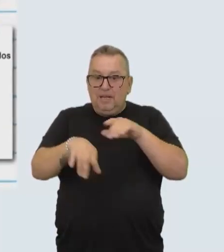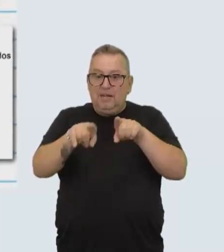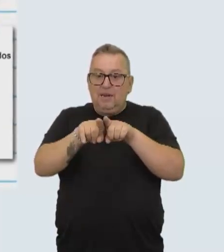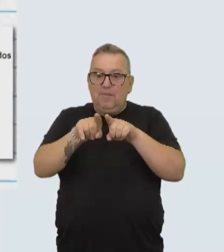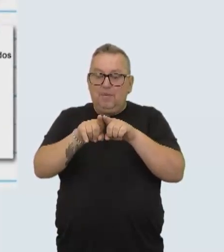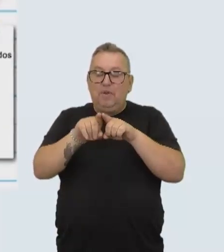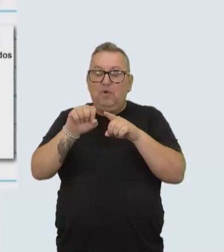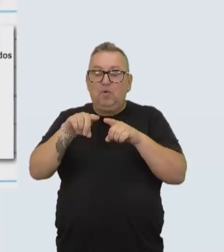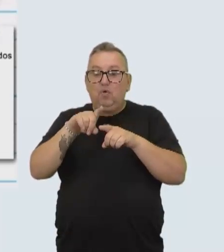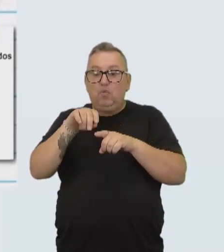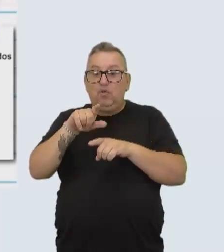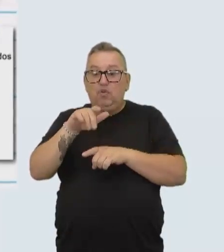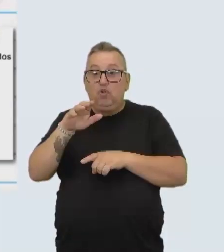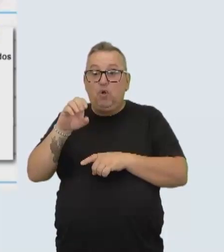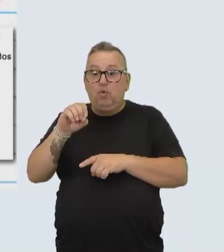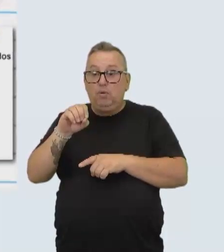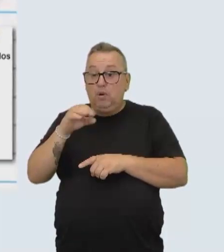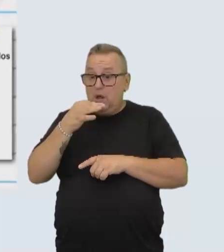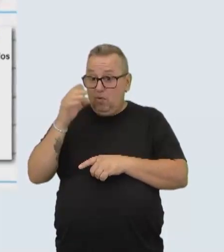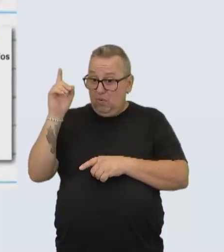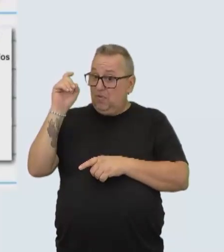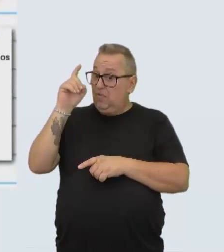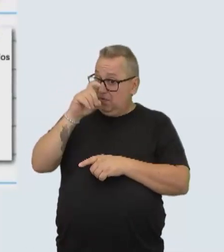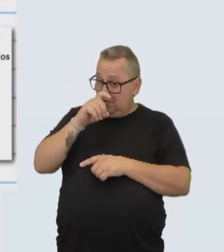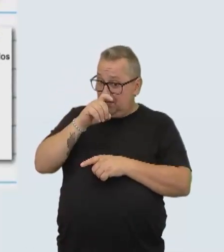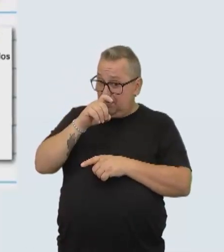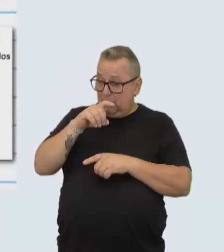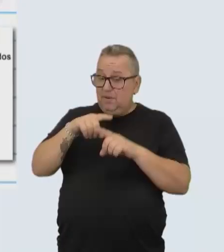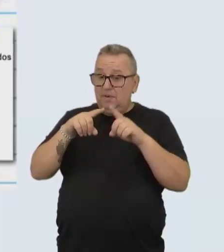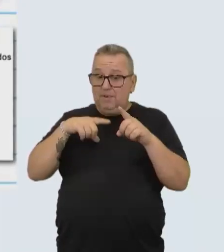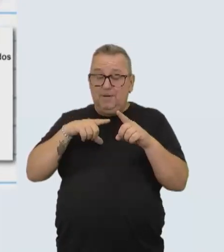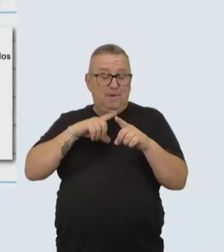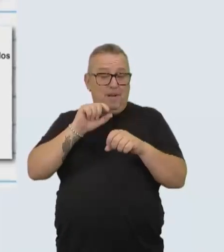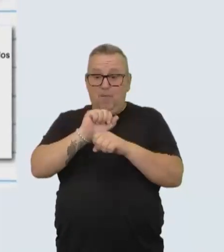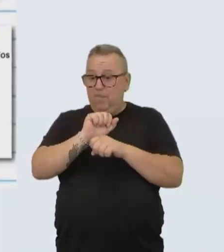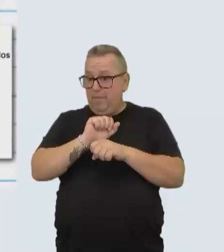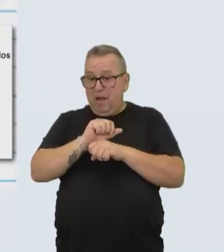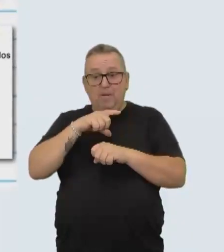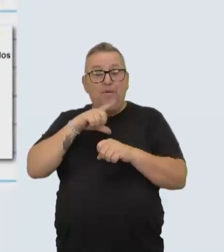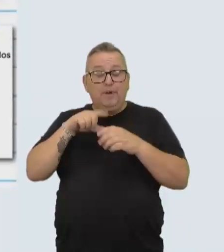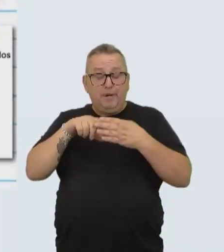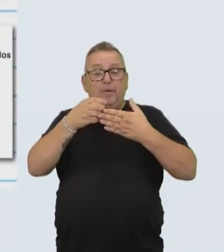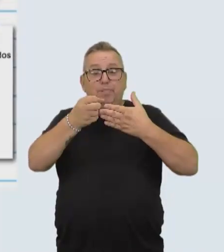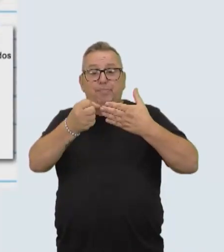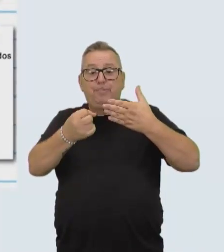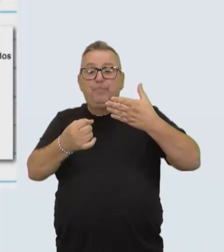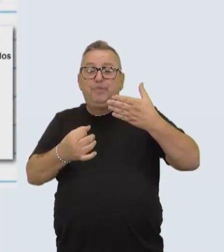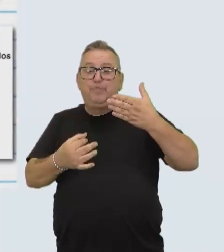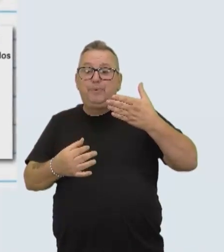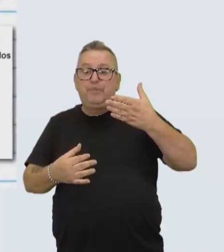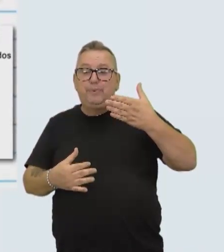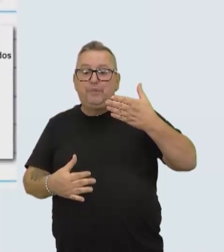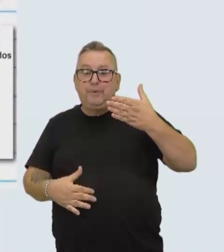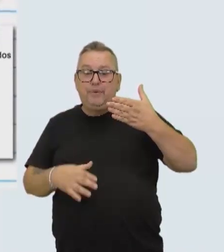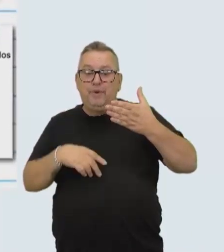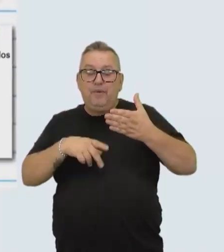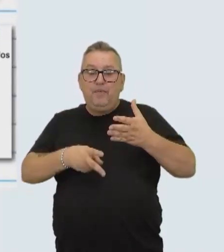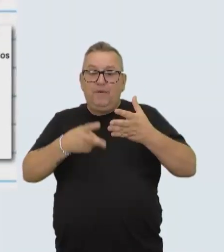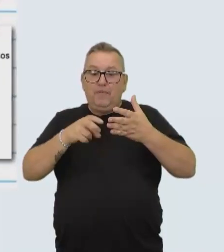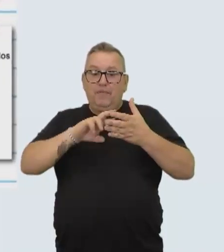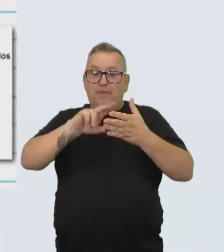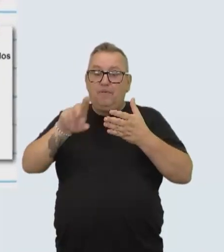reação ao solo. Achou difícil? Pois saiba que os pedólogos não param por aí. eles ainda procedem à coleta de